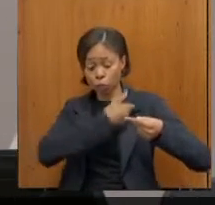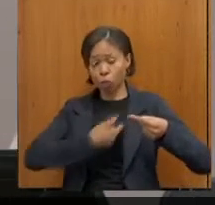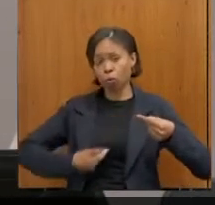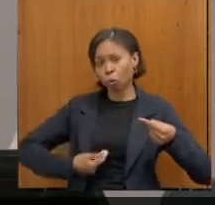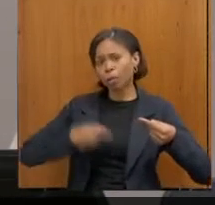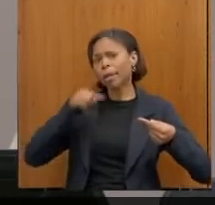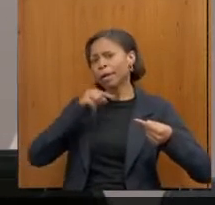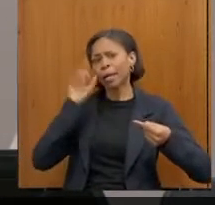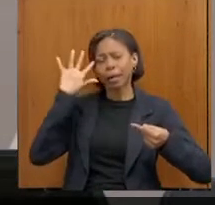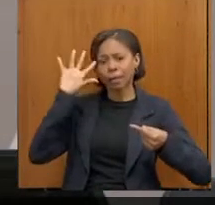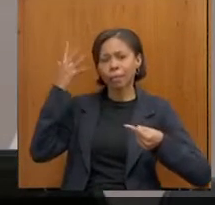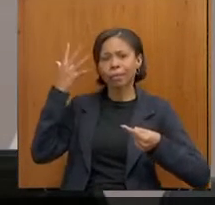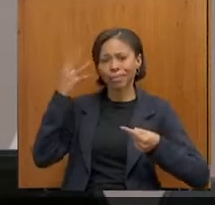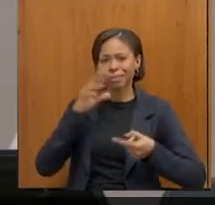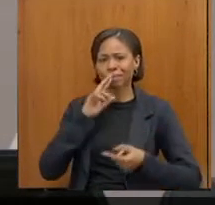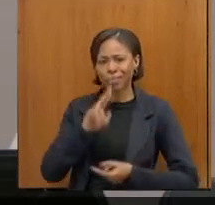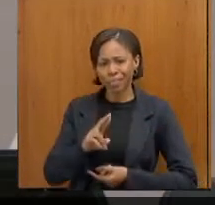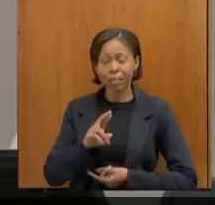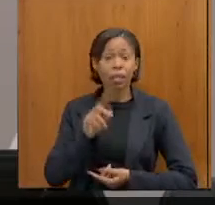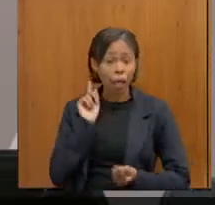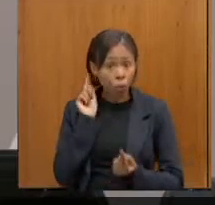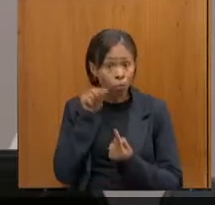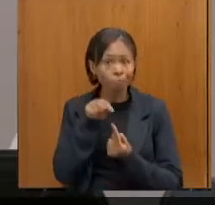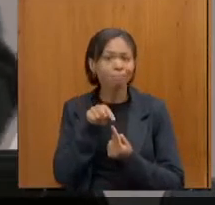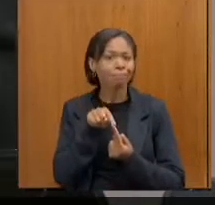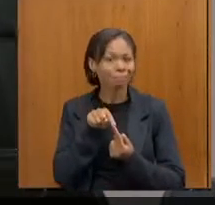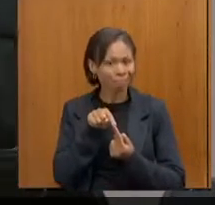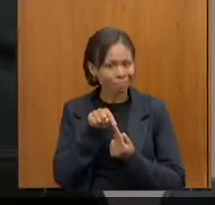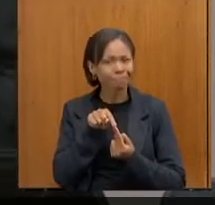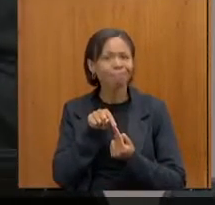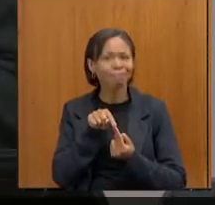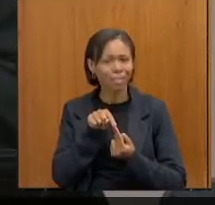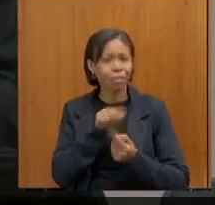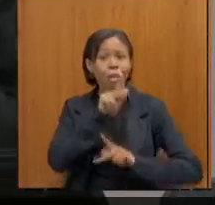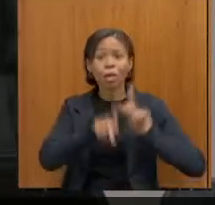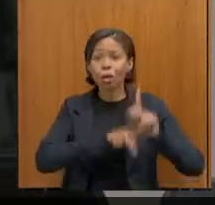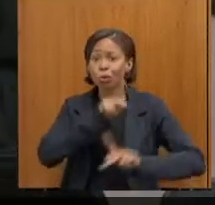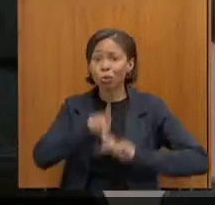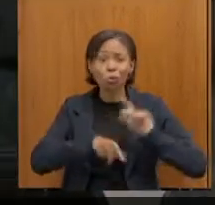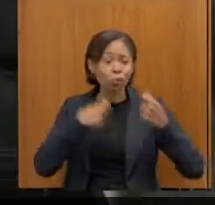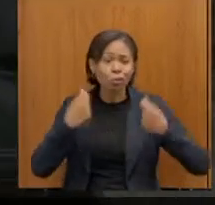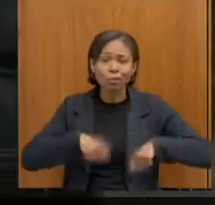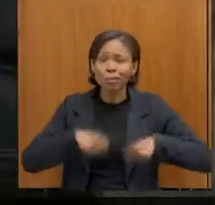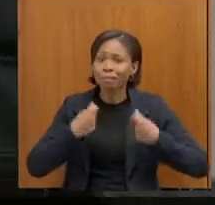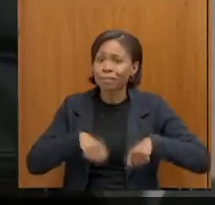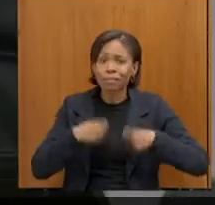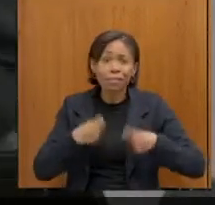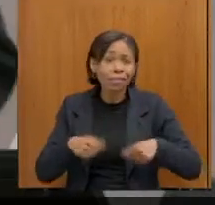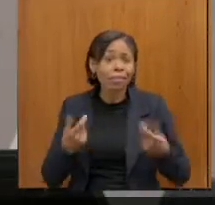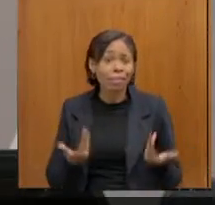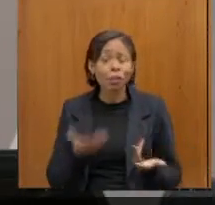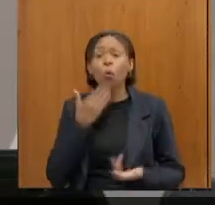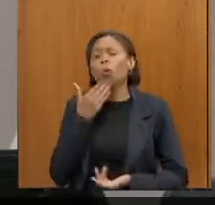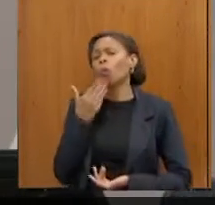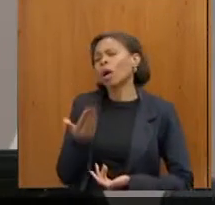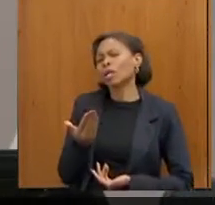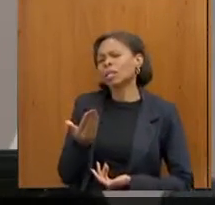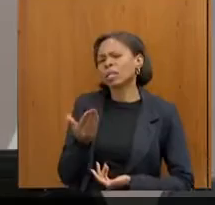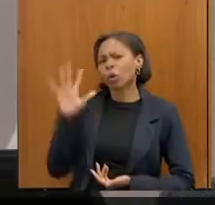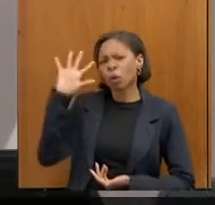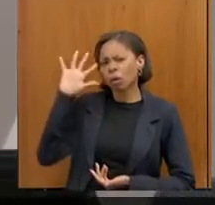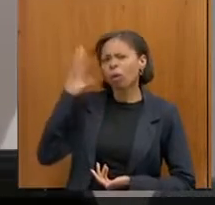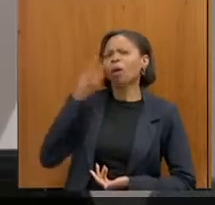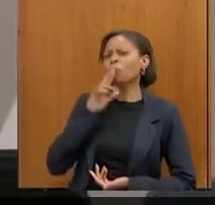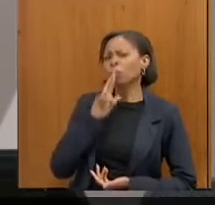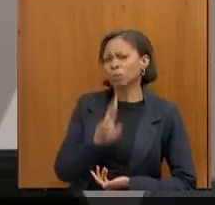Esse sim é um objeto que a população mais precisa Quais são os resultados